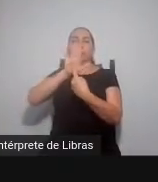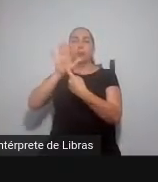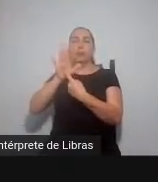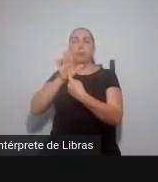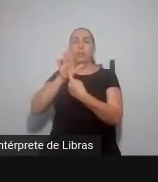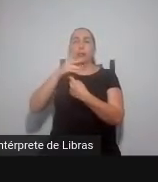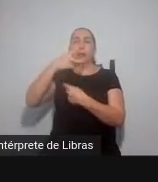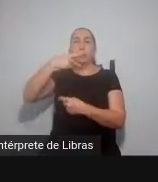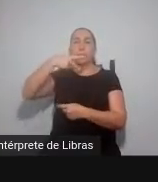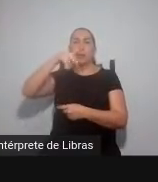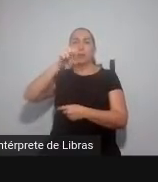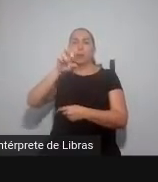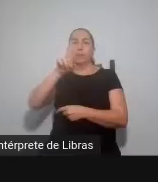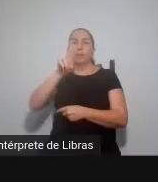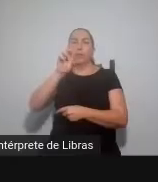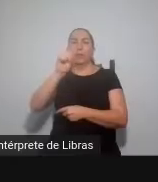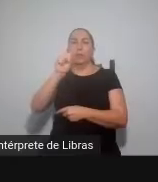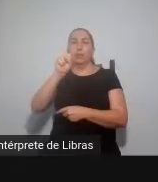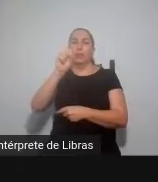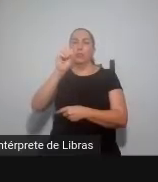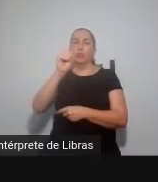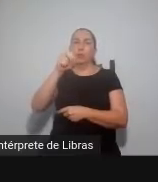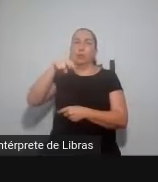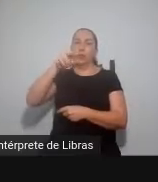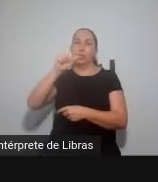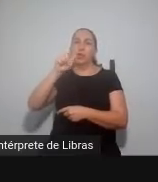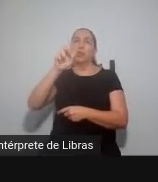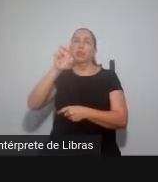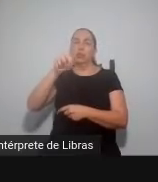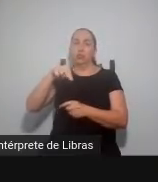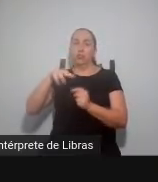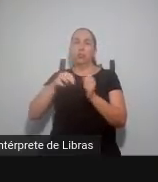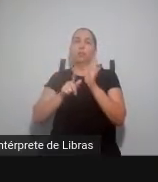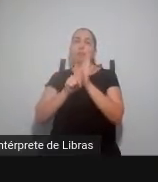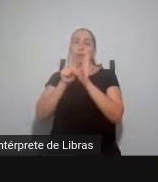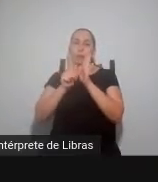os desenhos infantis feitos em anos anteriores.